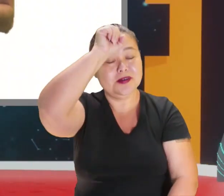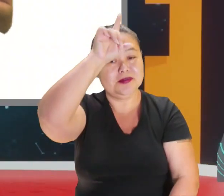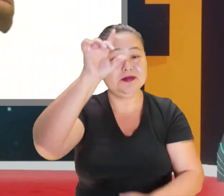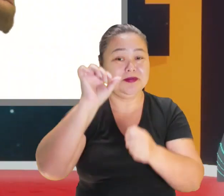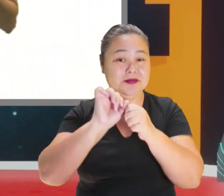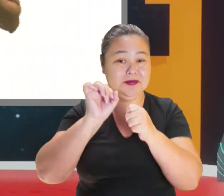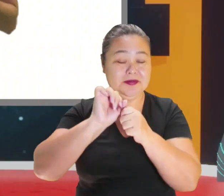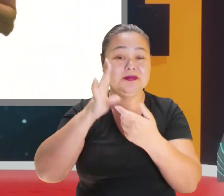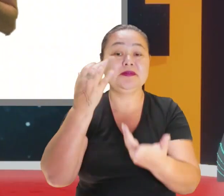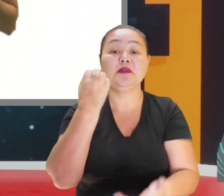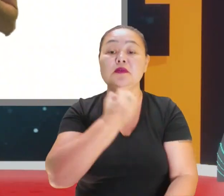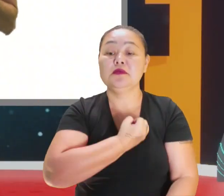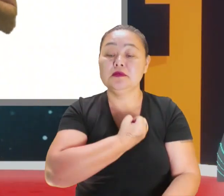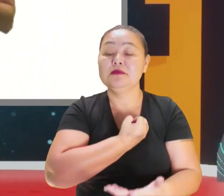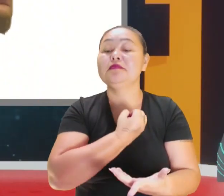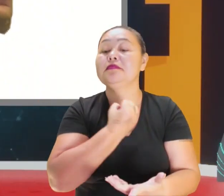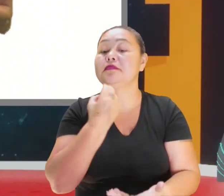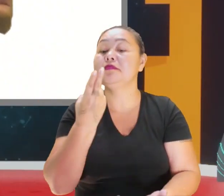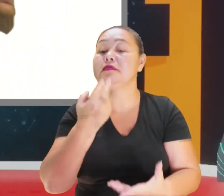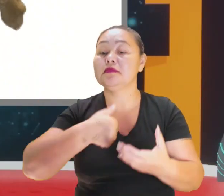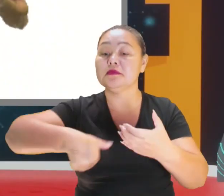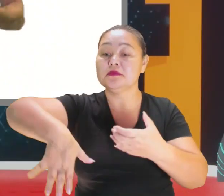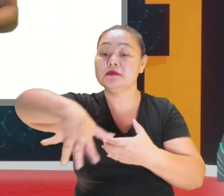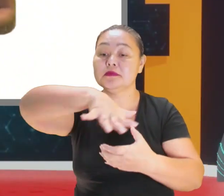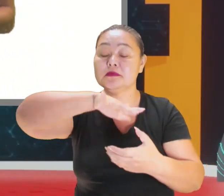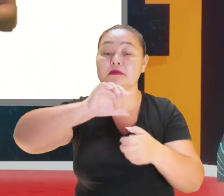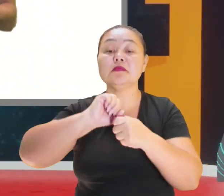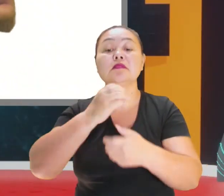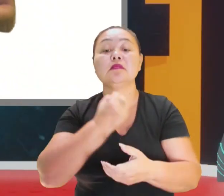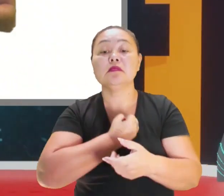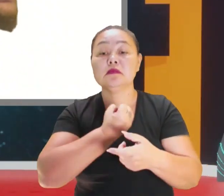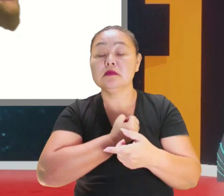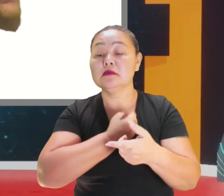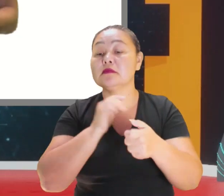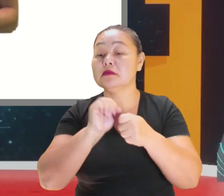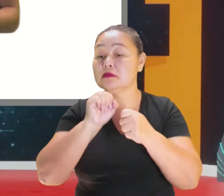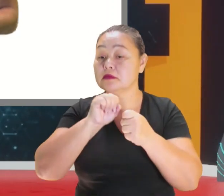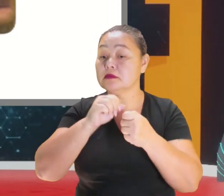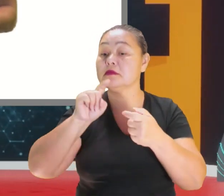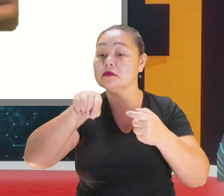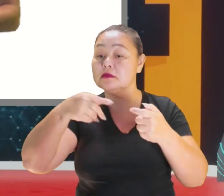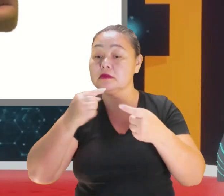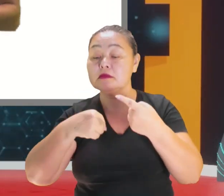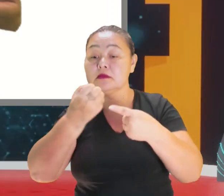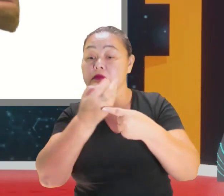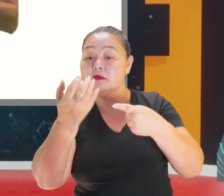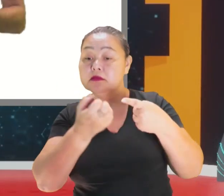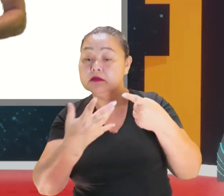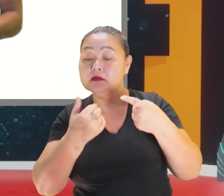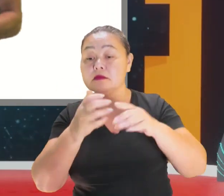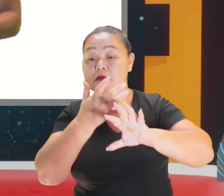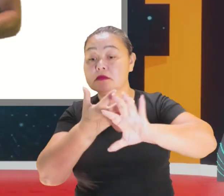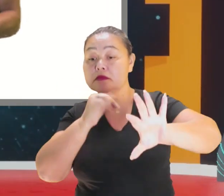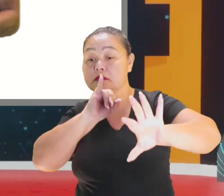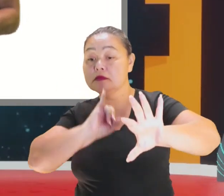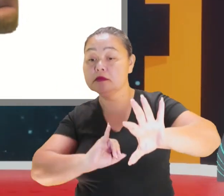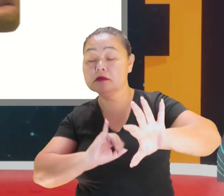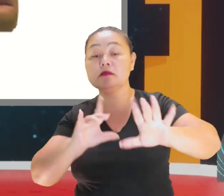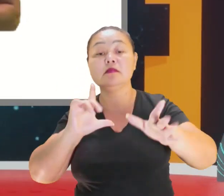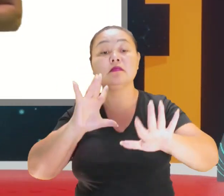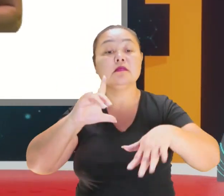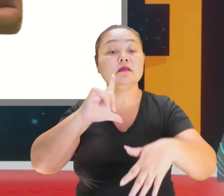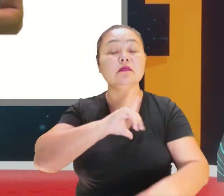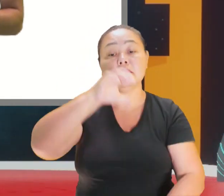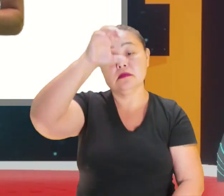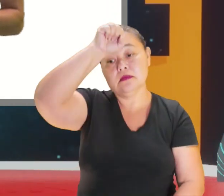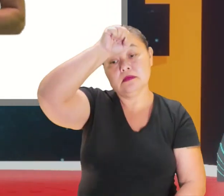operações com números naturais, números inteiros, números racionais, números irracionais.